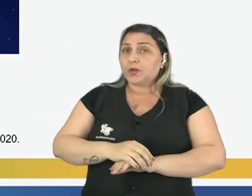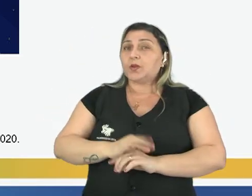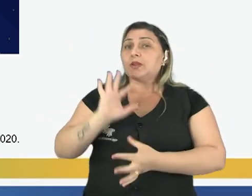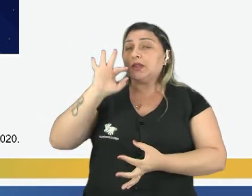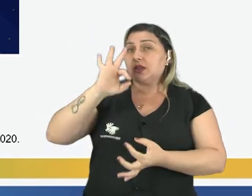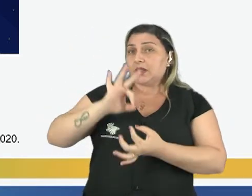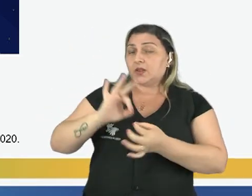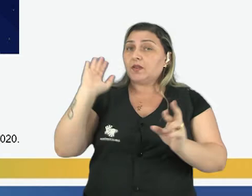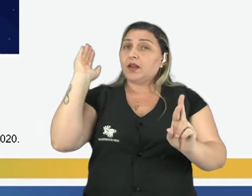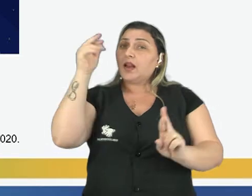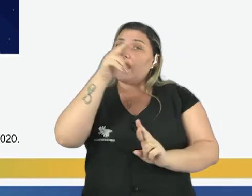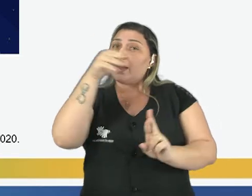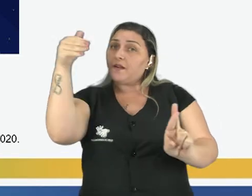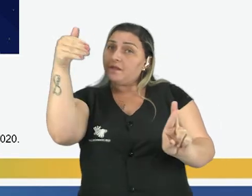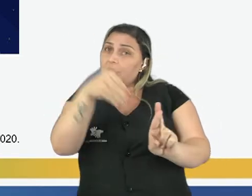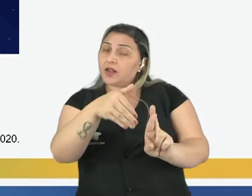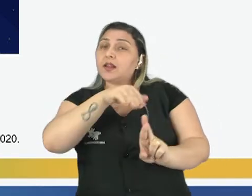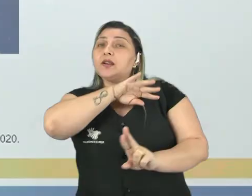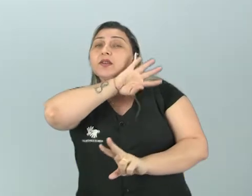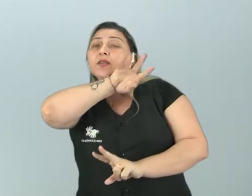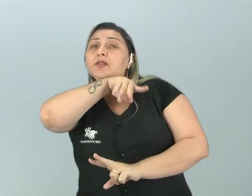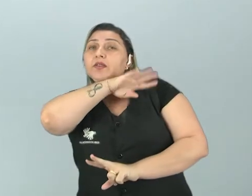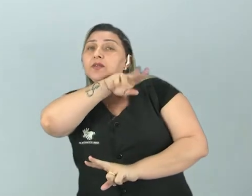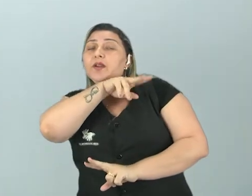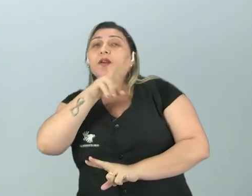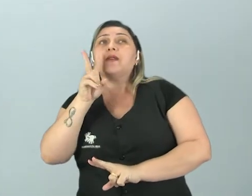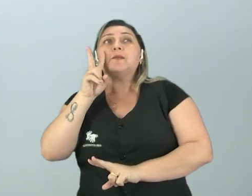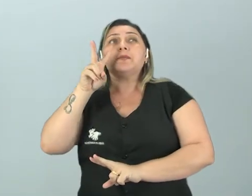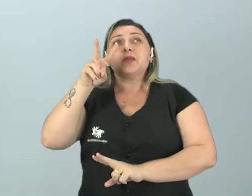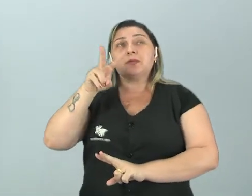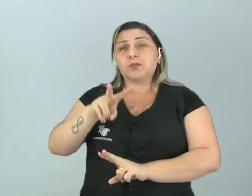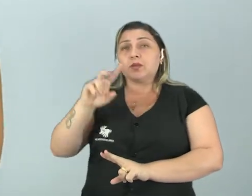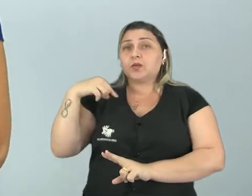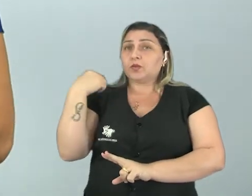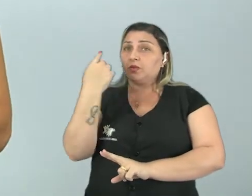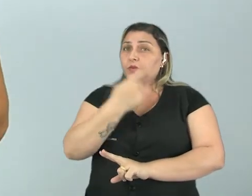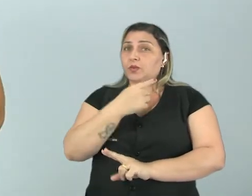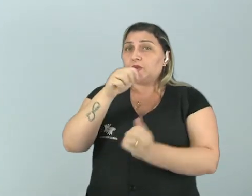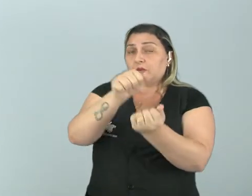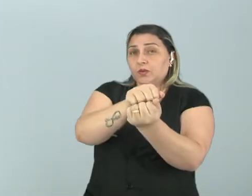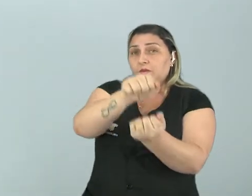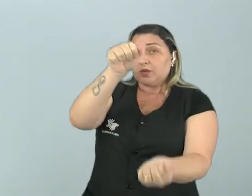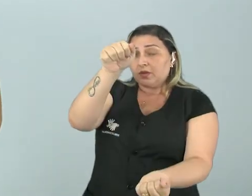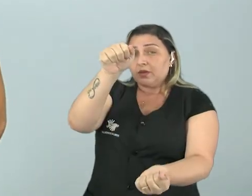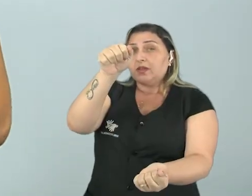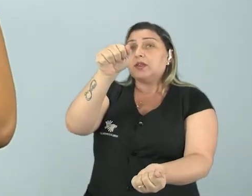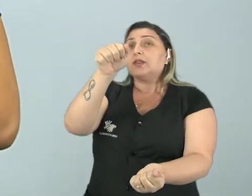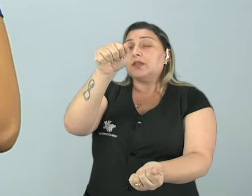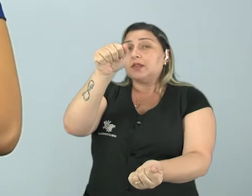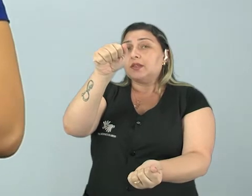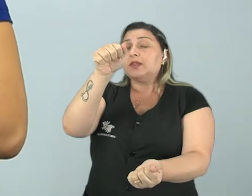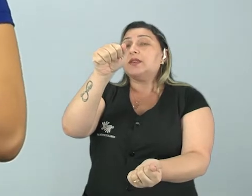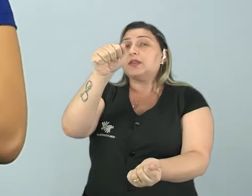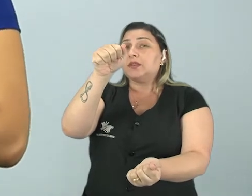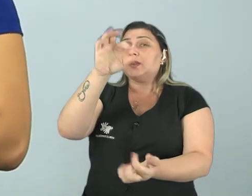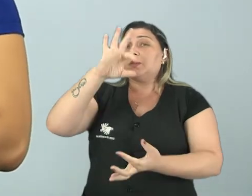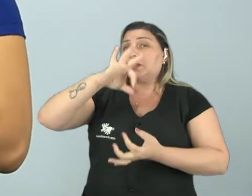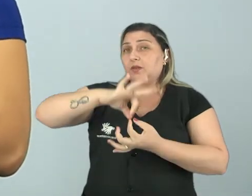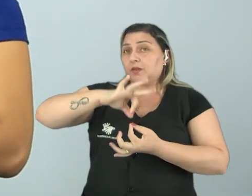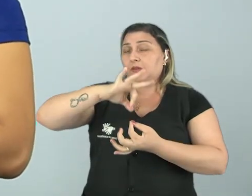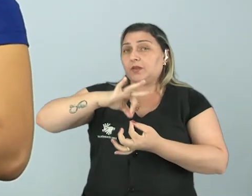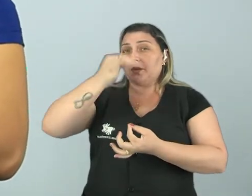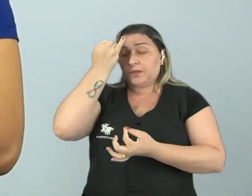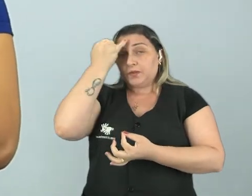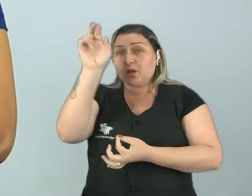signos fazem referência a animais. Como a gente viu aqui no nosso cartaz, né? Muitos desses signos criados, muitas